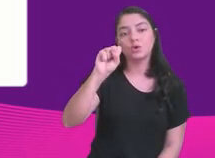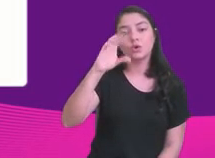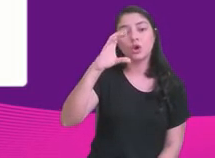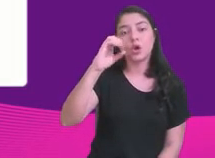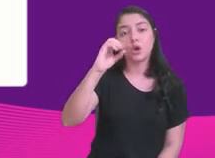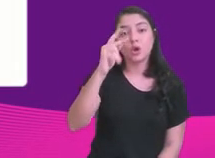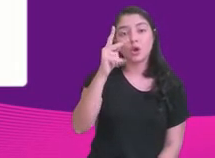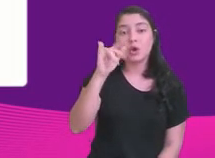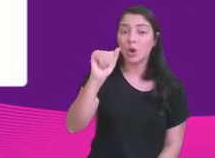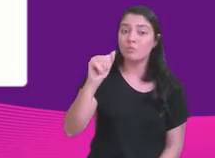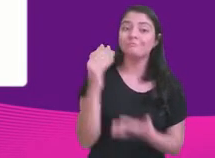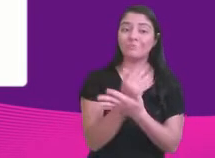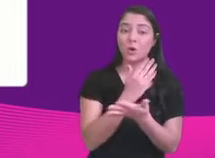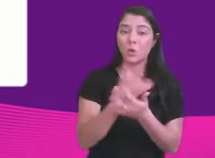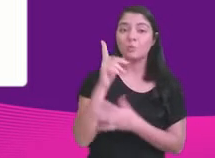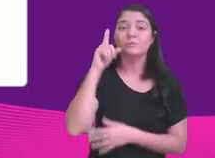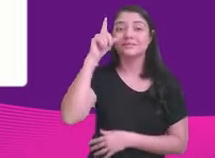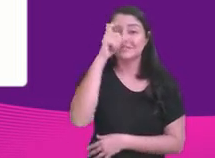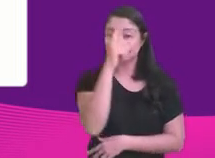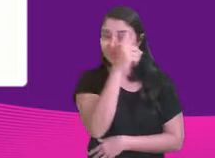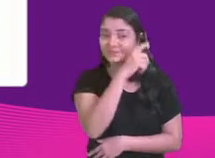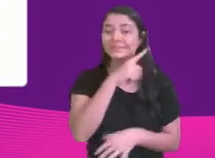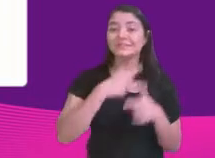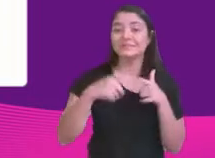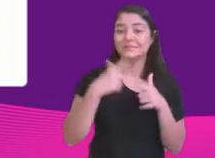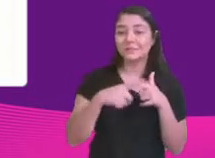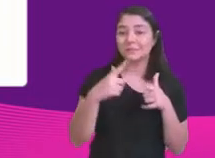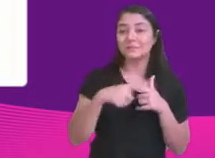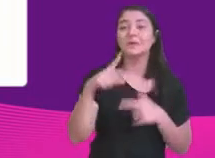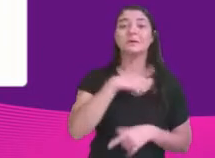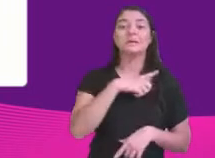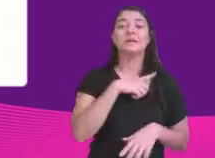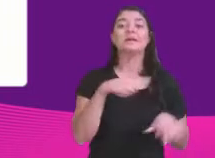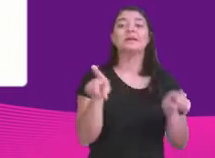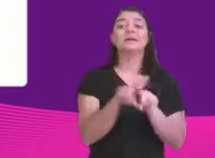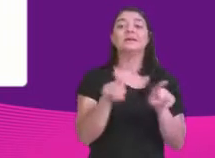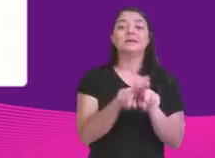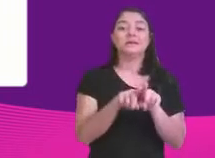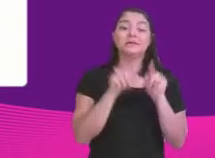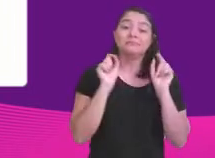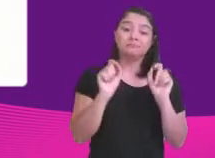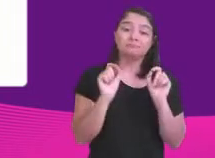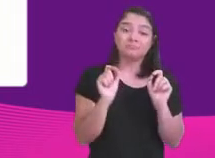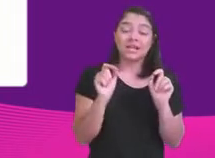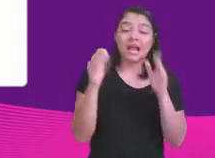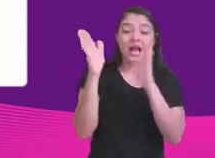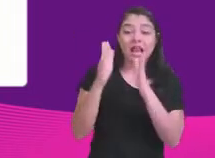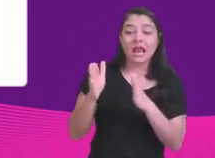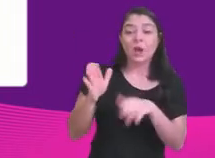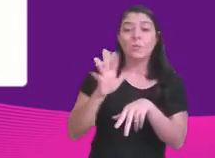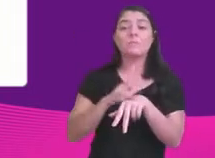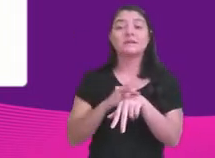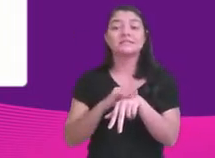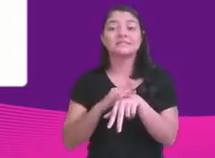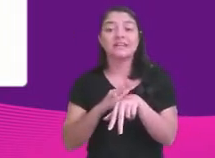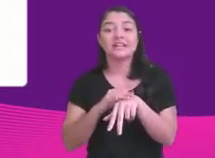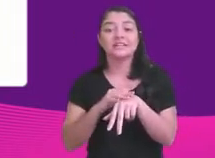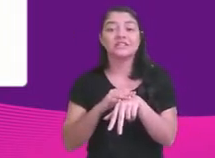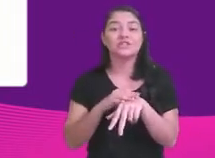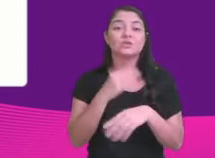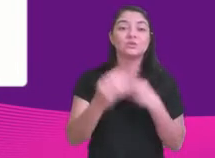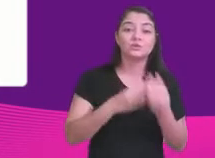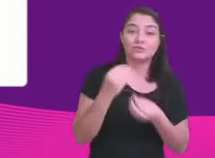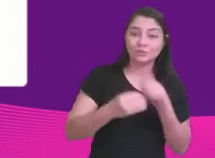algumas dificuldades, relacionadas principalmente à anatomia do doente e também, quando a gente